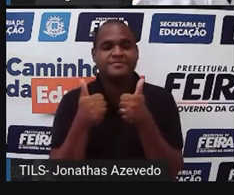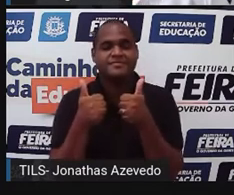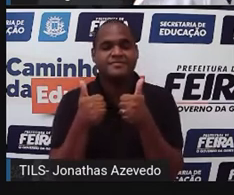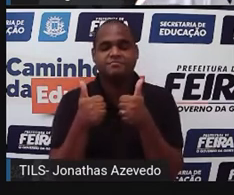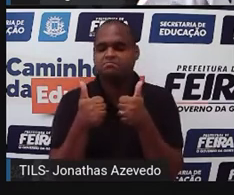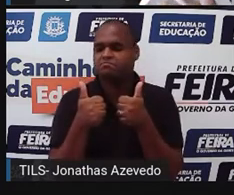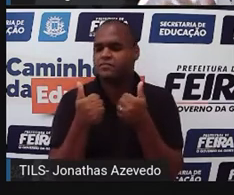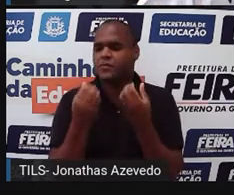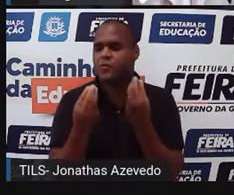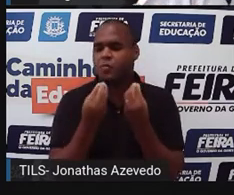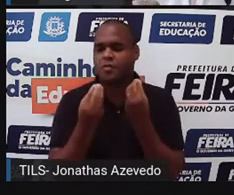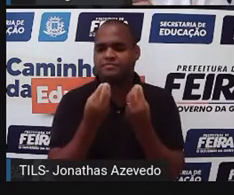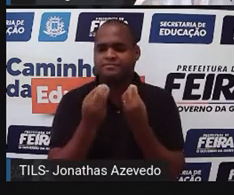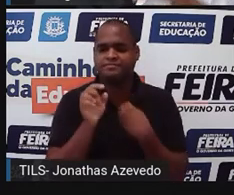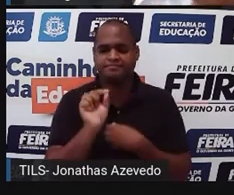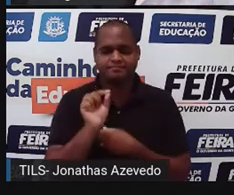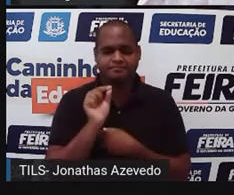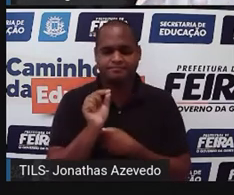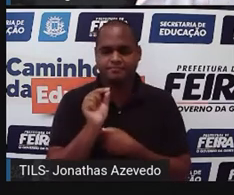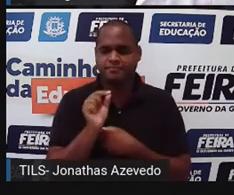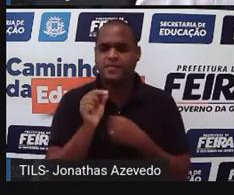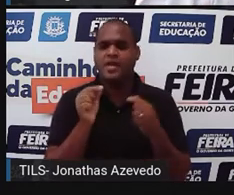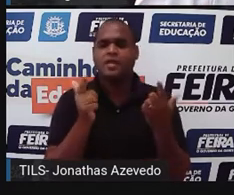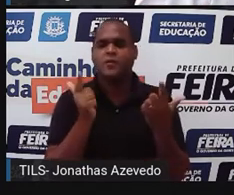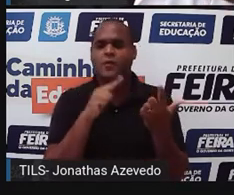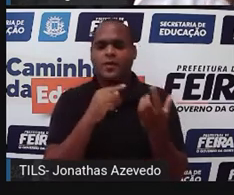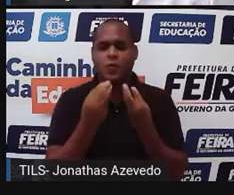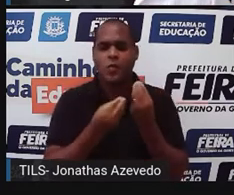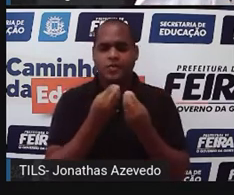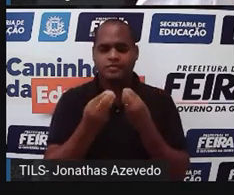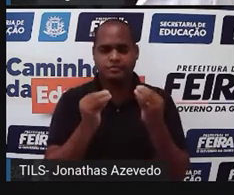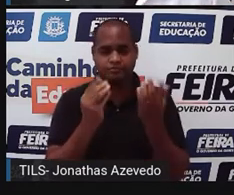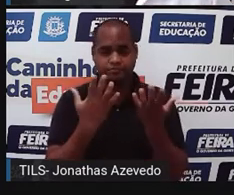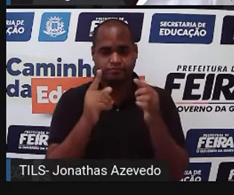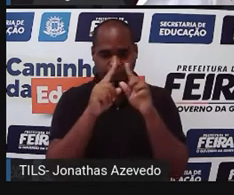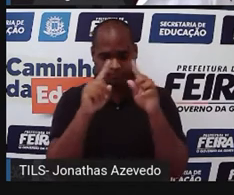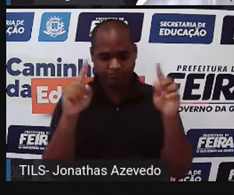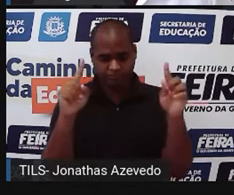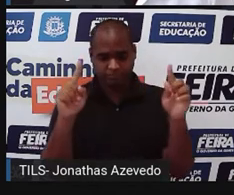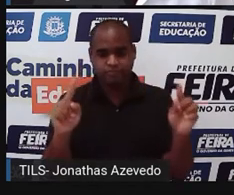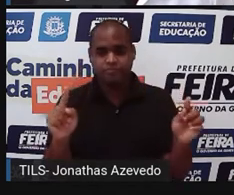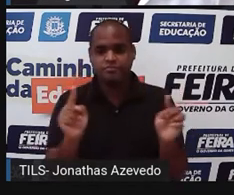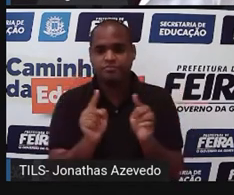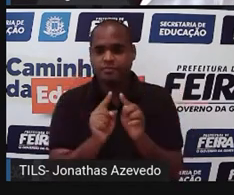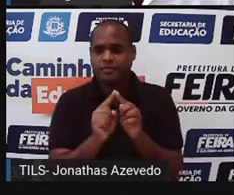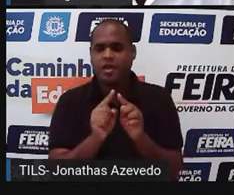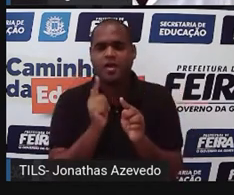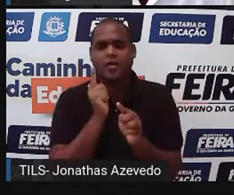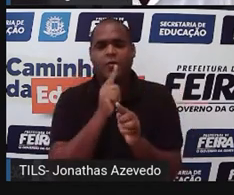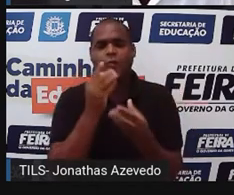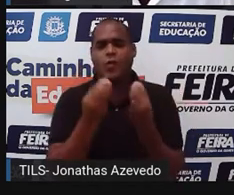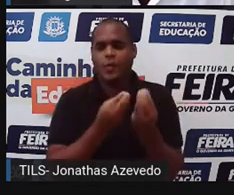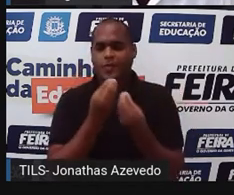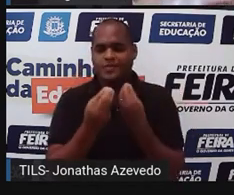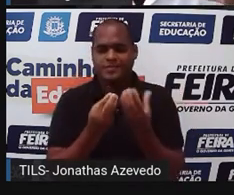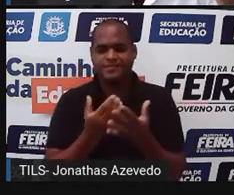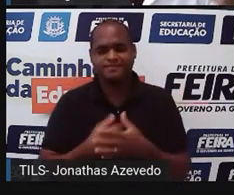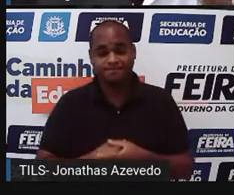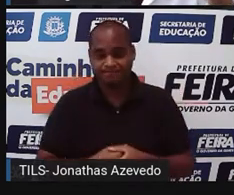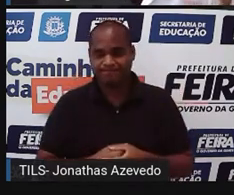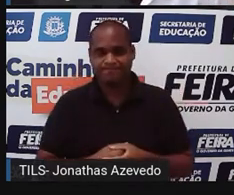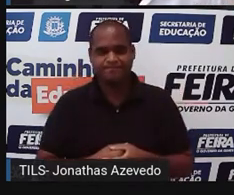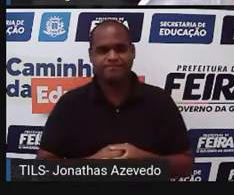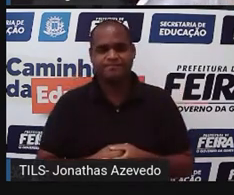e como é que fica isso né Essa essa figura que eu pedi que você construísse como é que fica essa construção